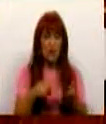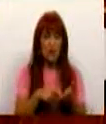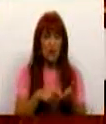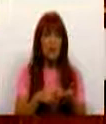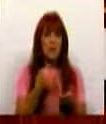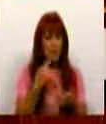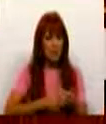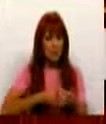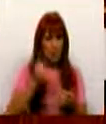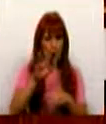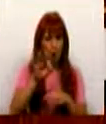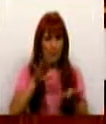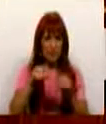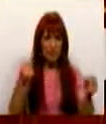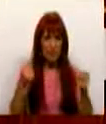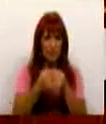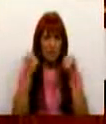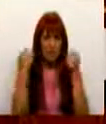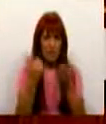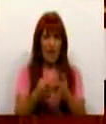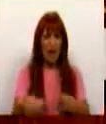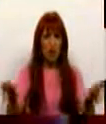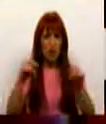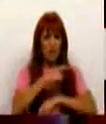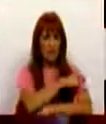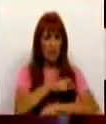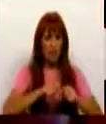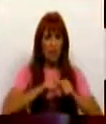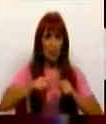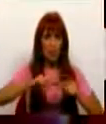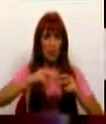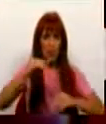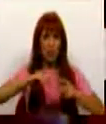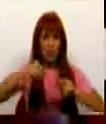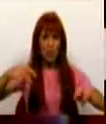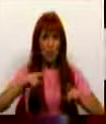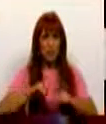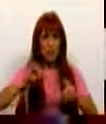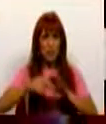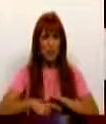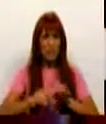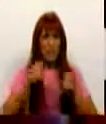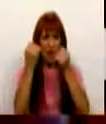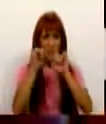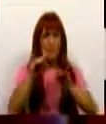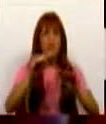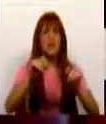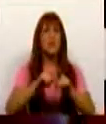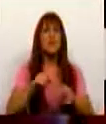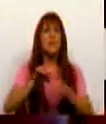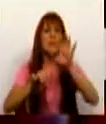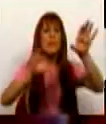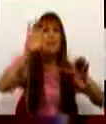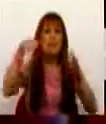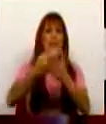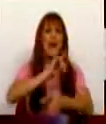aborda e bem as opções e desafios que se colocam aos novos mandatos autárquicos, onde o aprofundamento da autonomia local e a descentralização